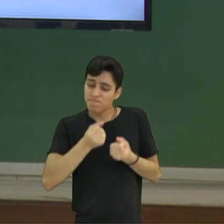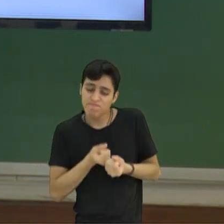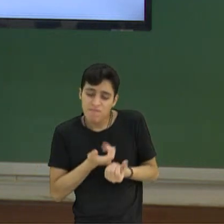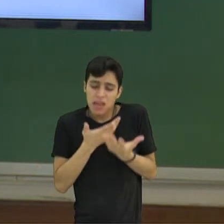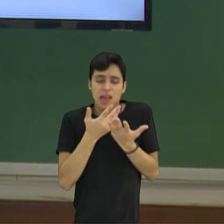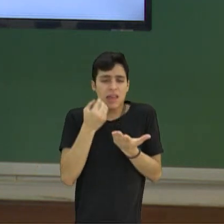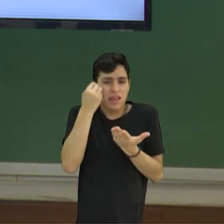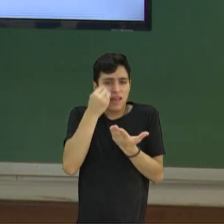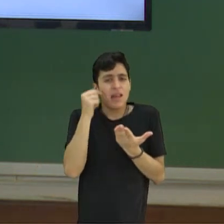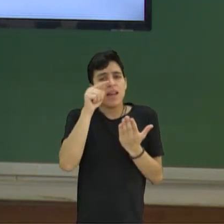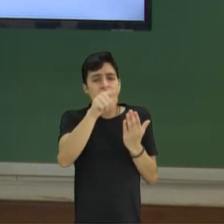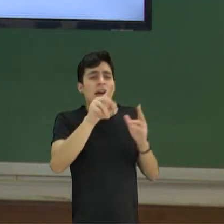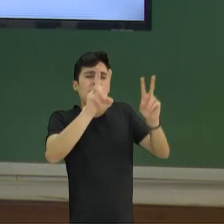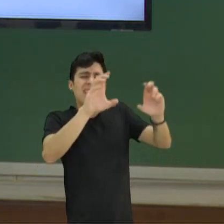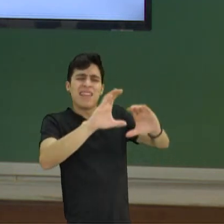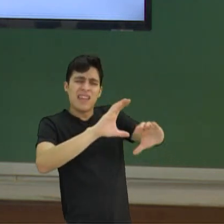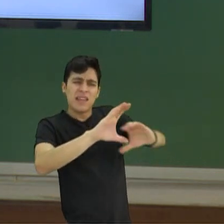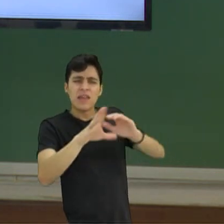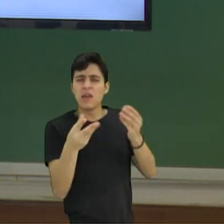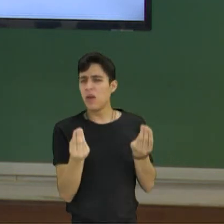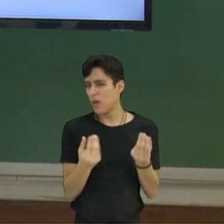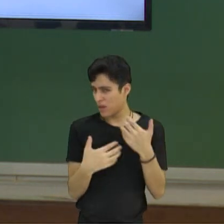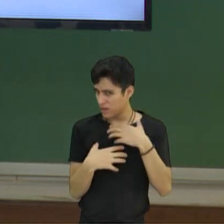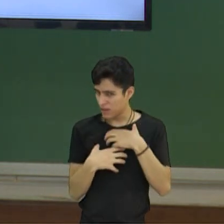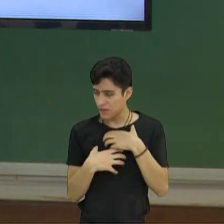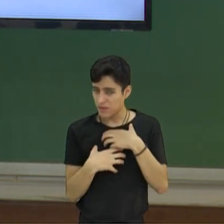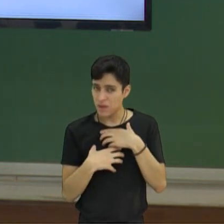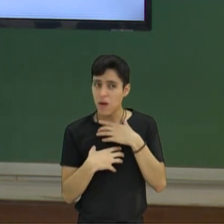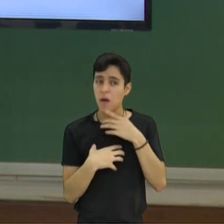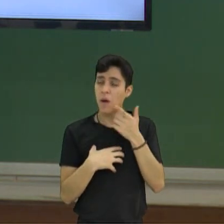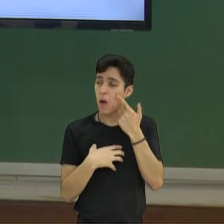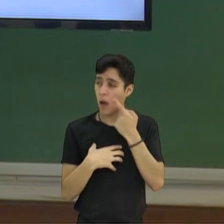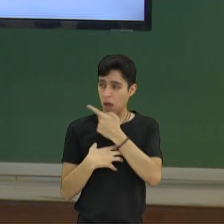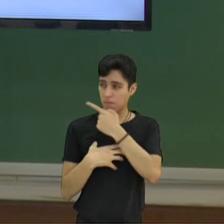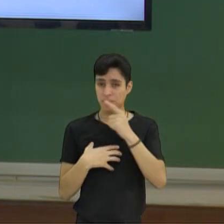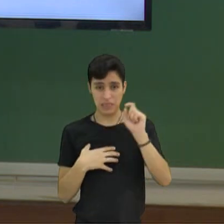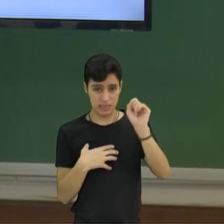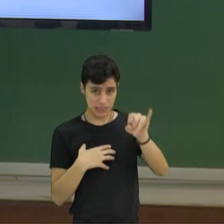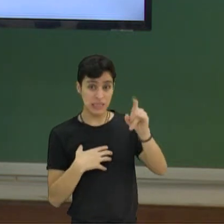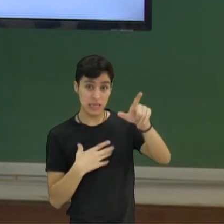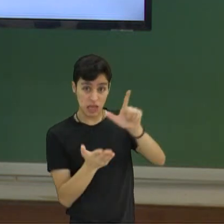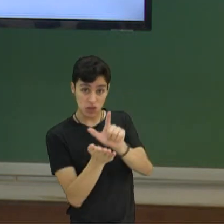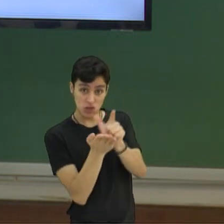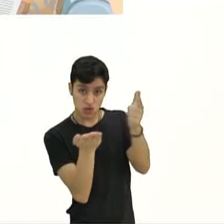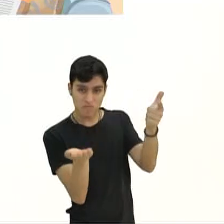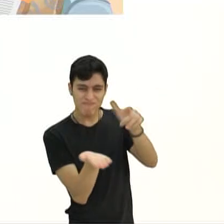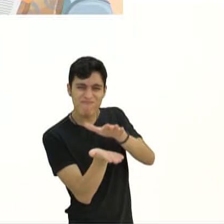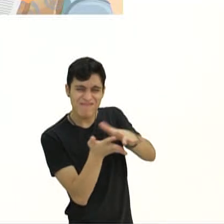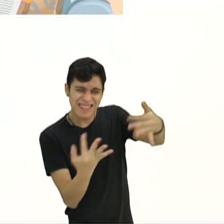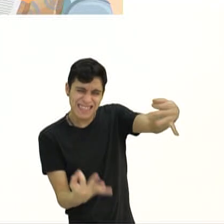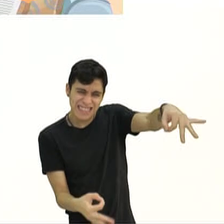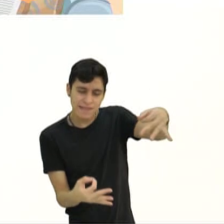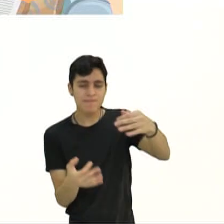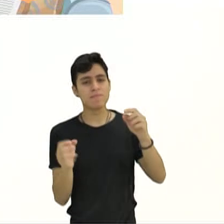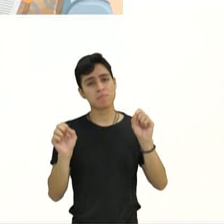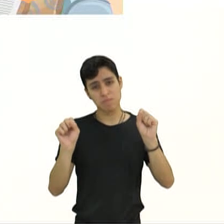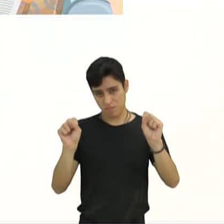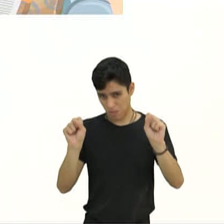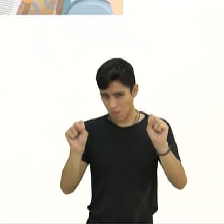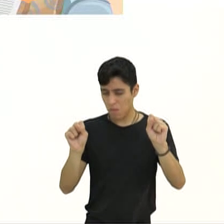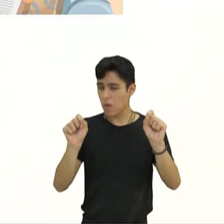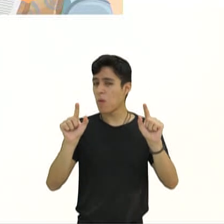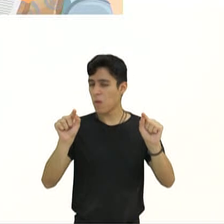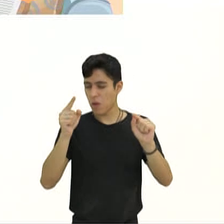experiência para o veículo de comunicação. De que forma? Se é um veículo impresso, você deve, se a resposta é sim para a